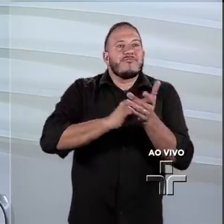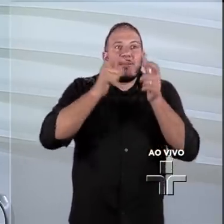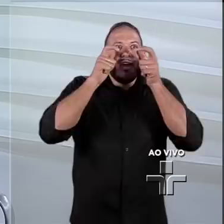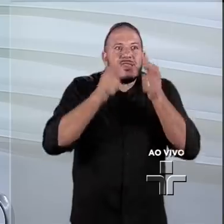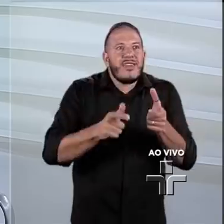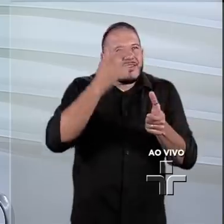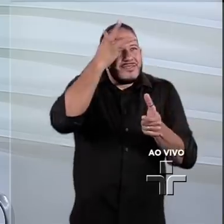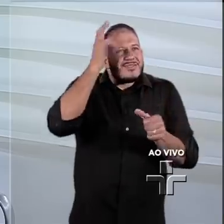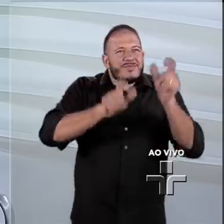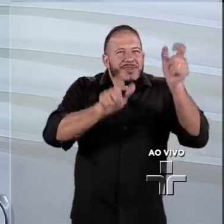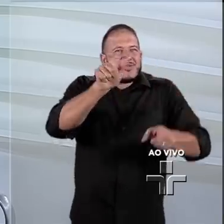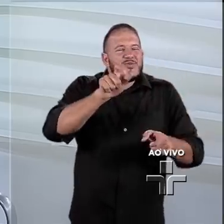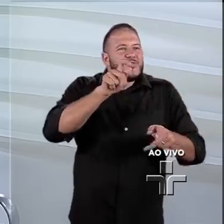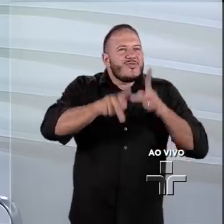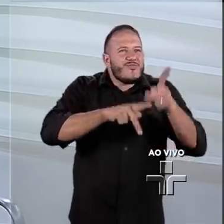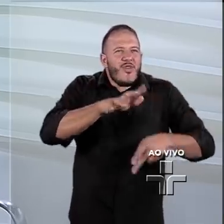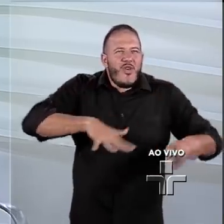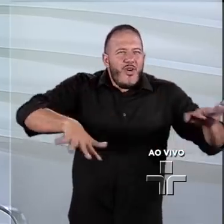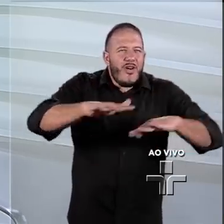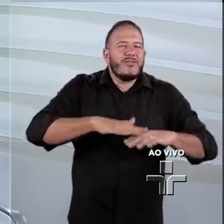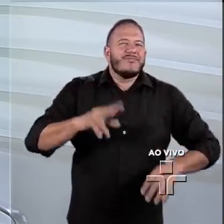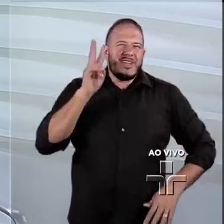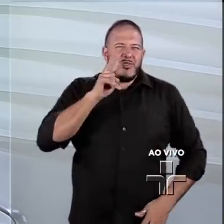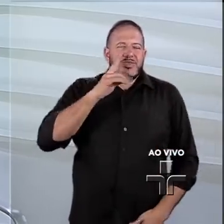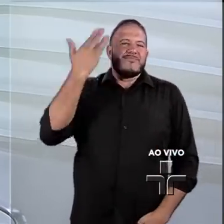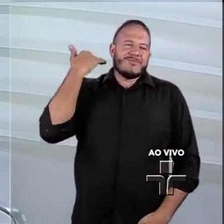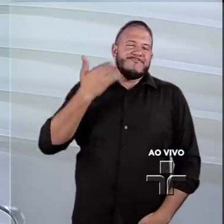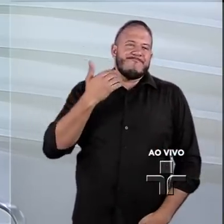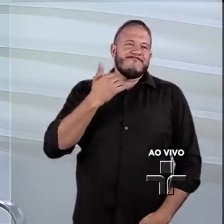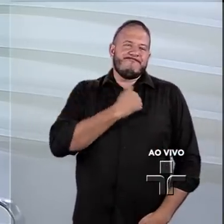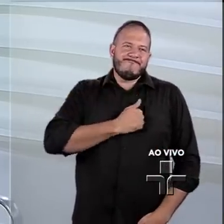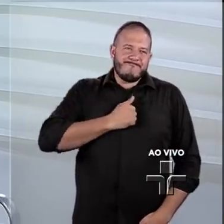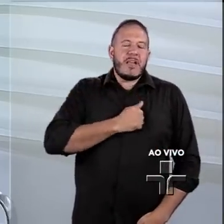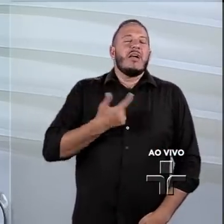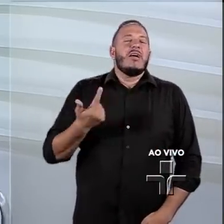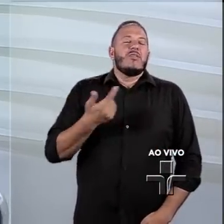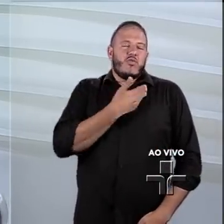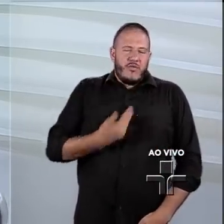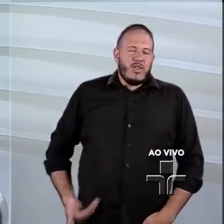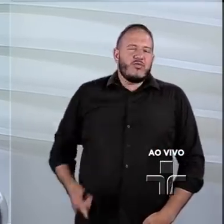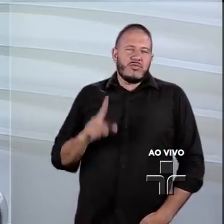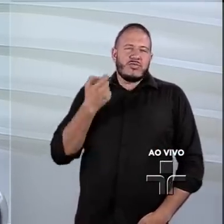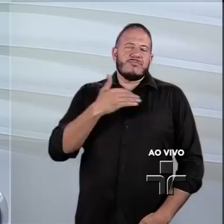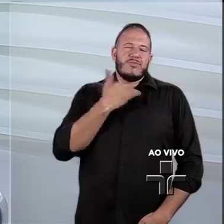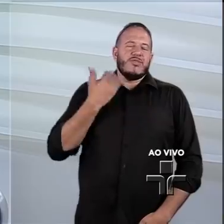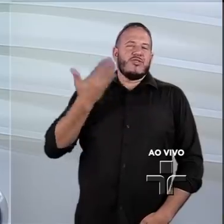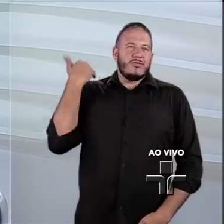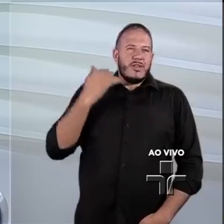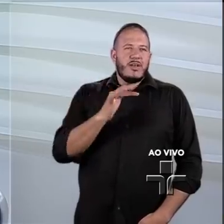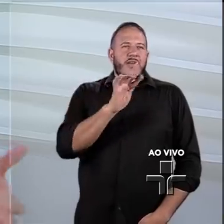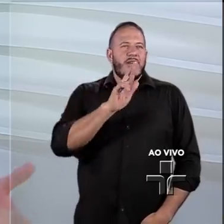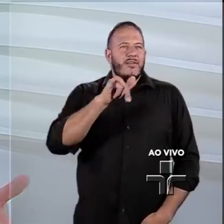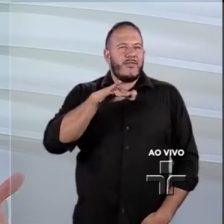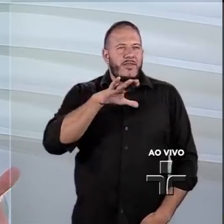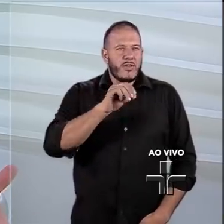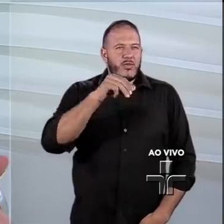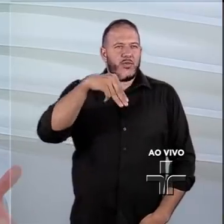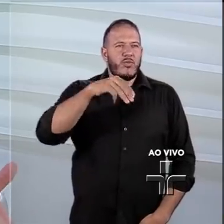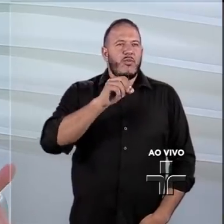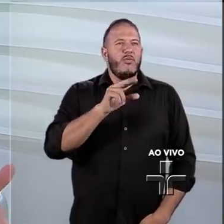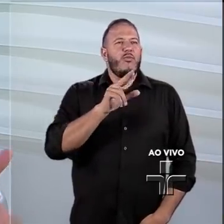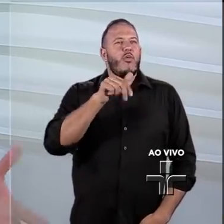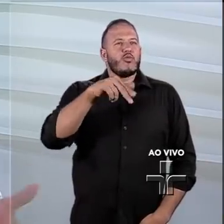de envolvimento. O saudoso governador Franco Montoro já dizia que ia ser mais difícil construir